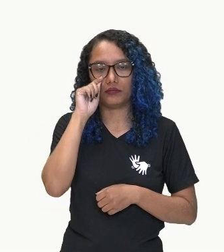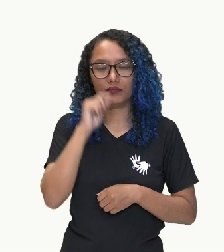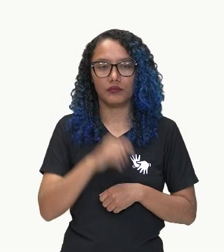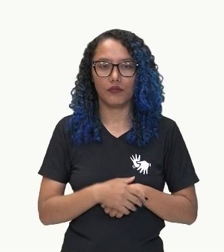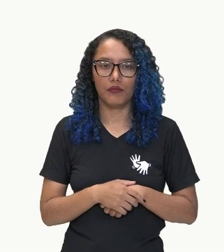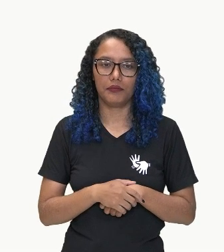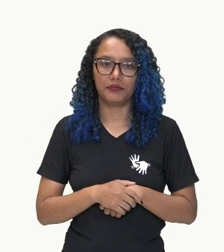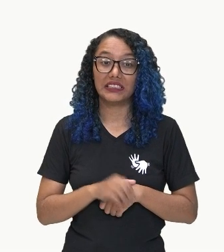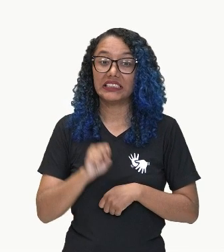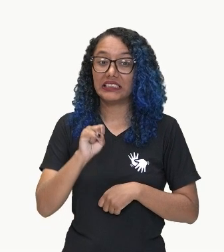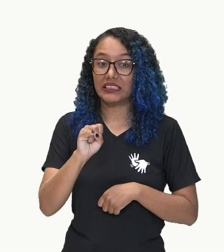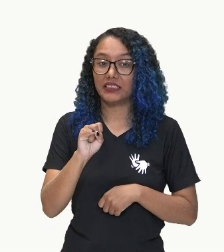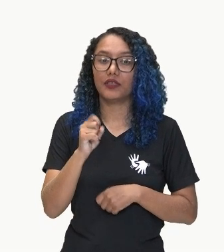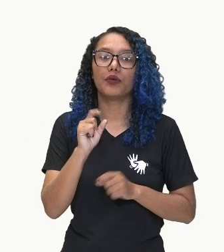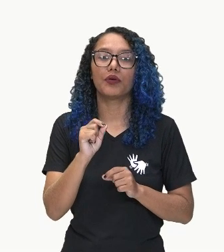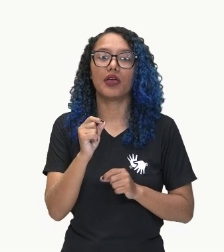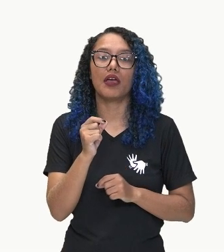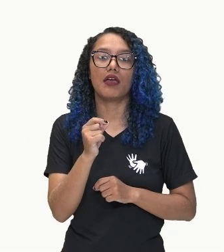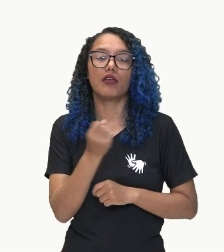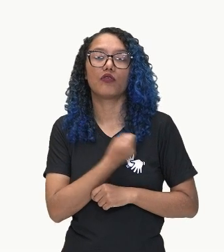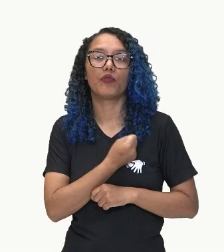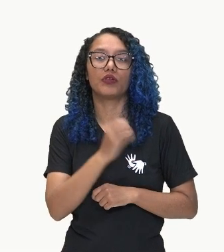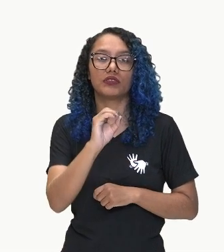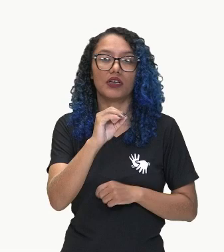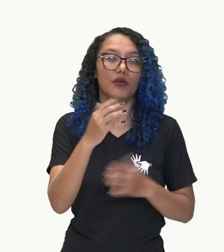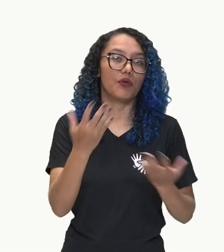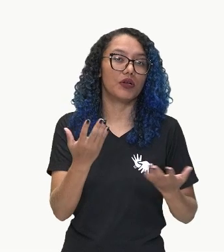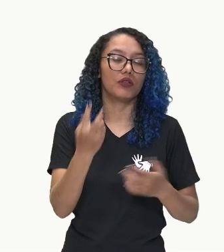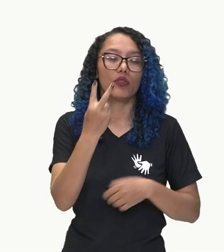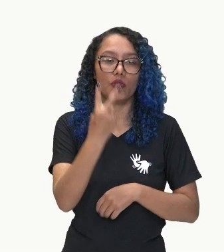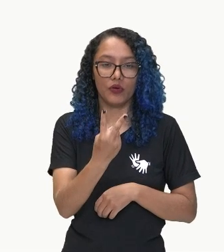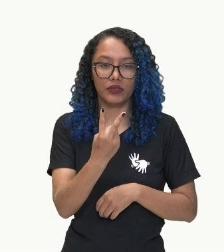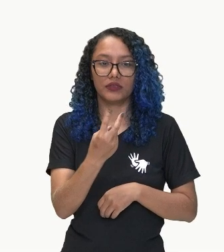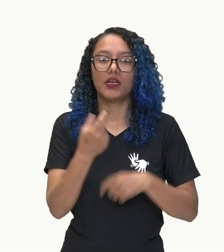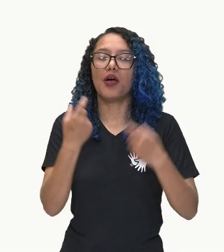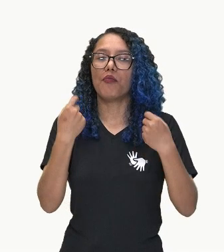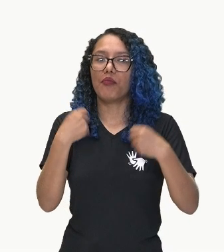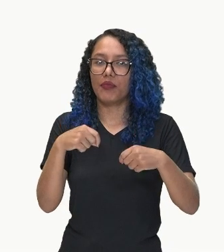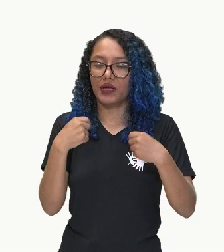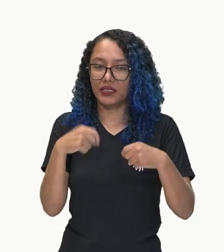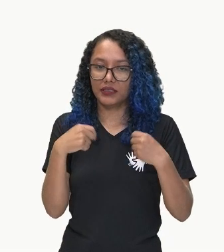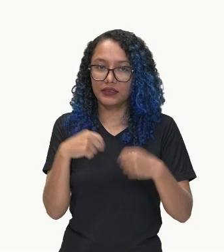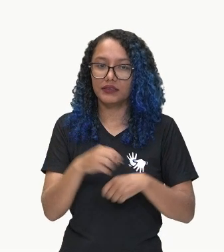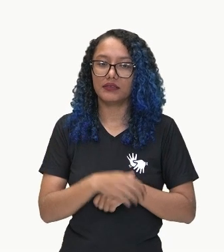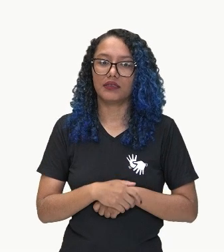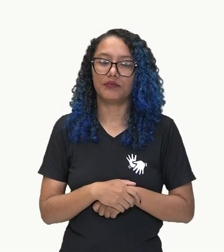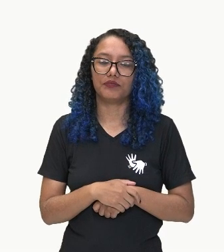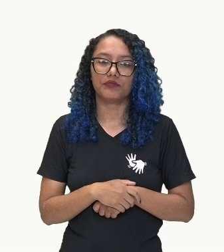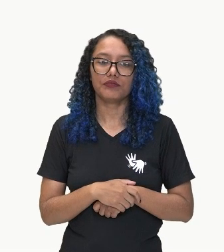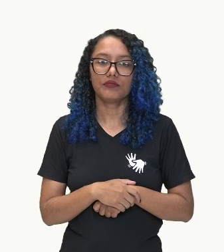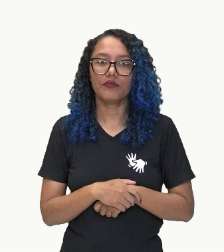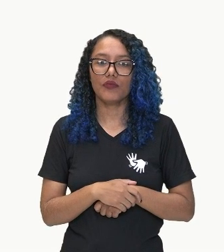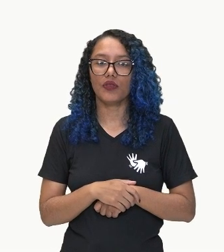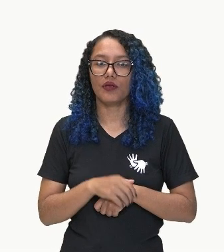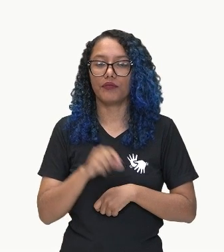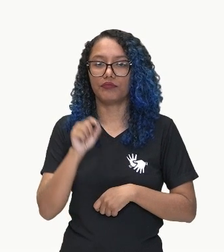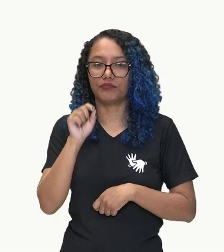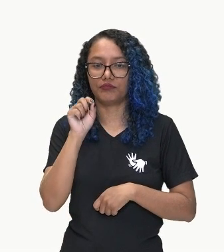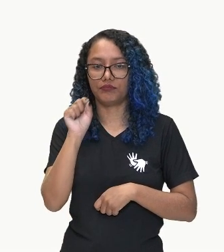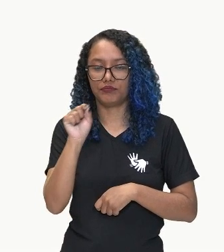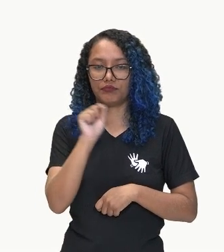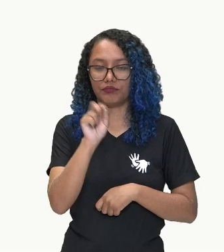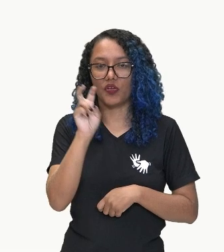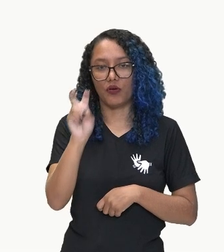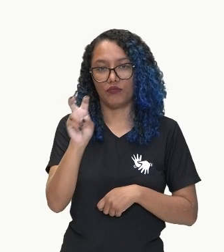2 zeros, então nós teremos aí 2 casas decimais, 2 números após a vírgula.